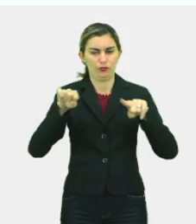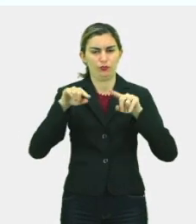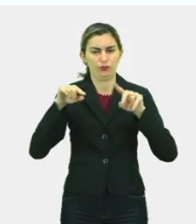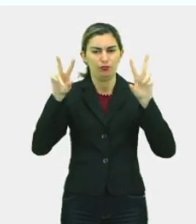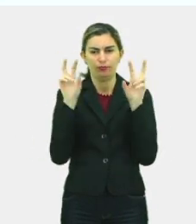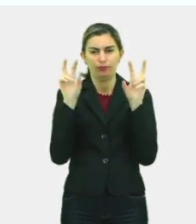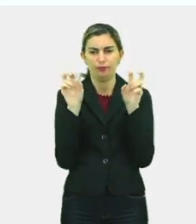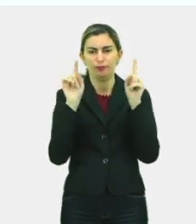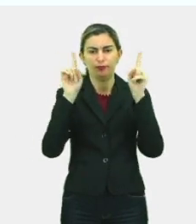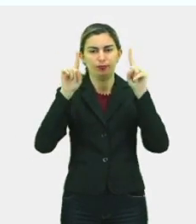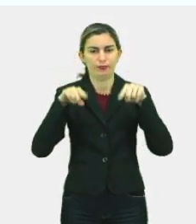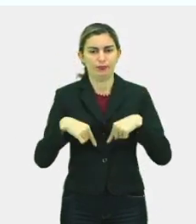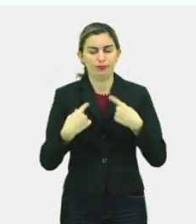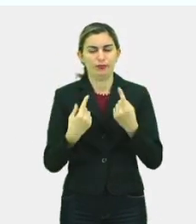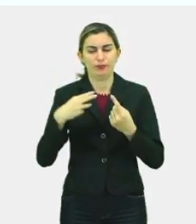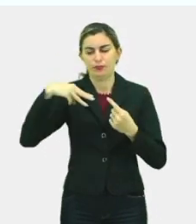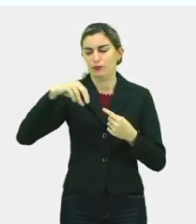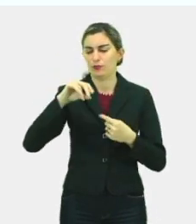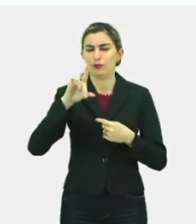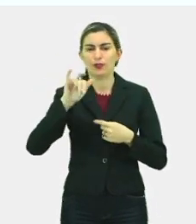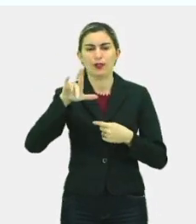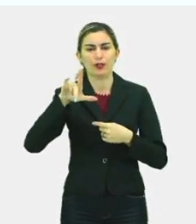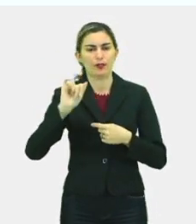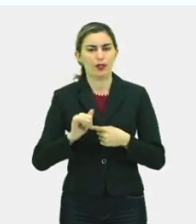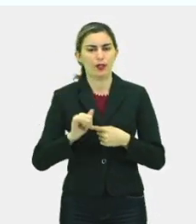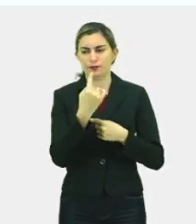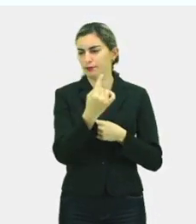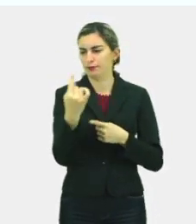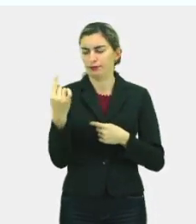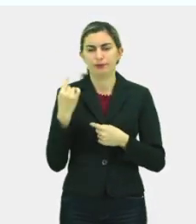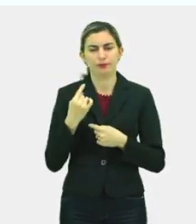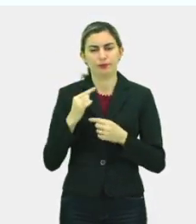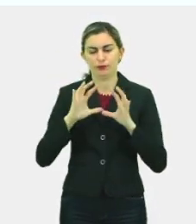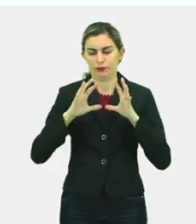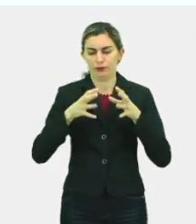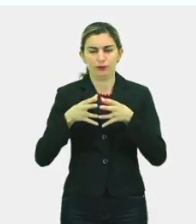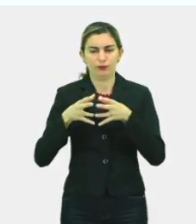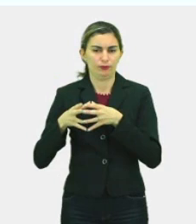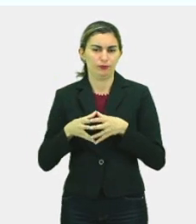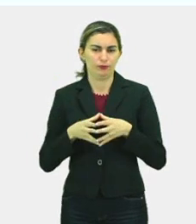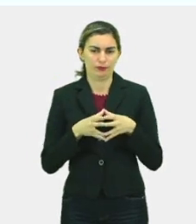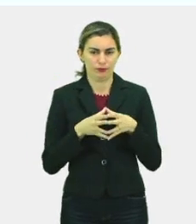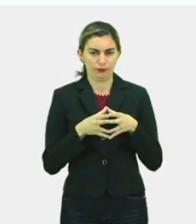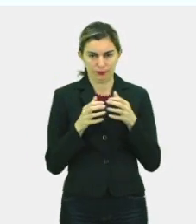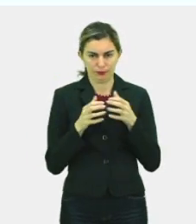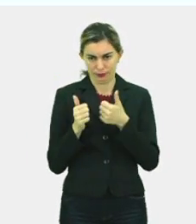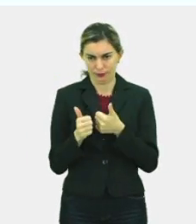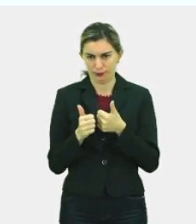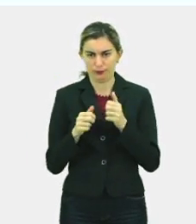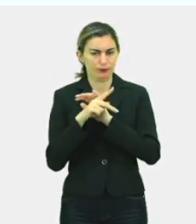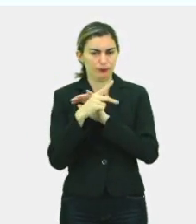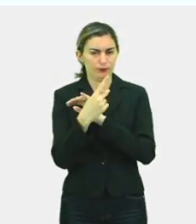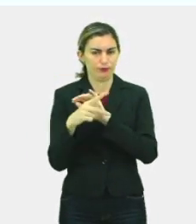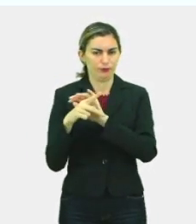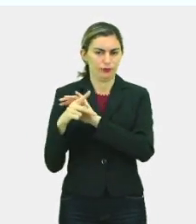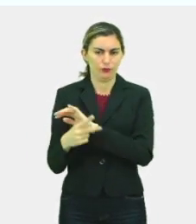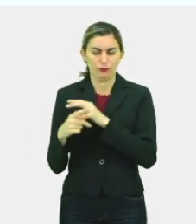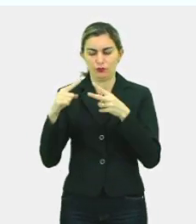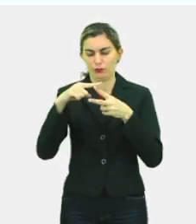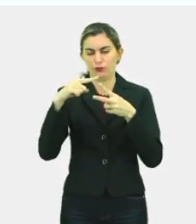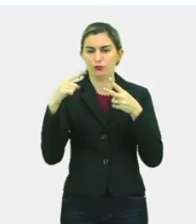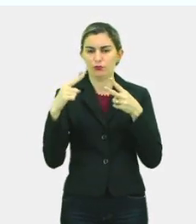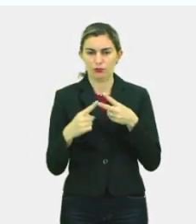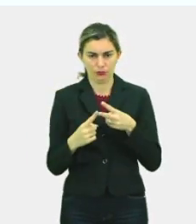unidade temática é modalidades individuais e coletivas, tá? Especificamente